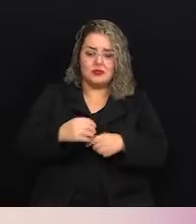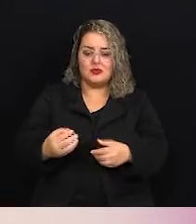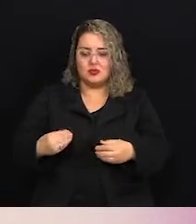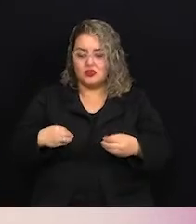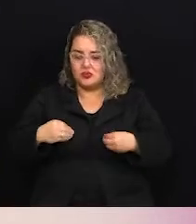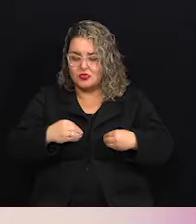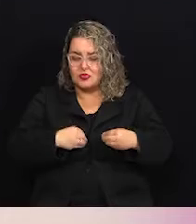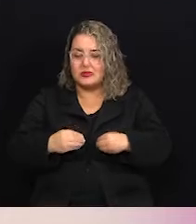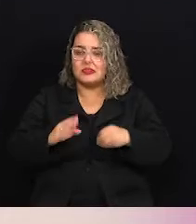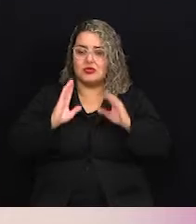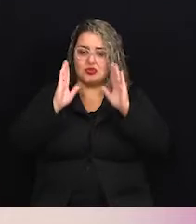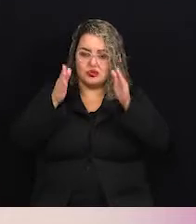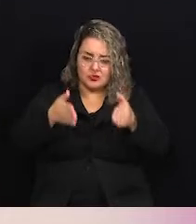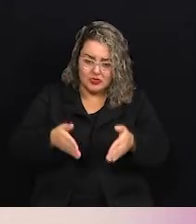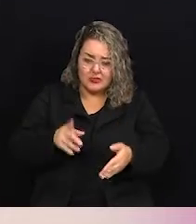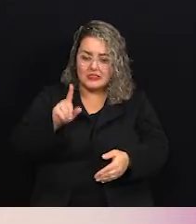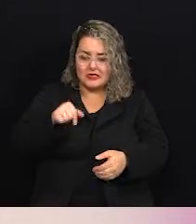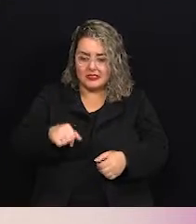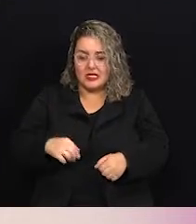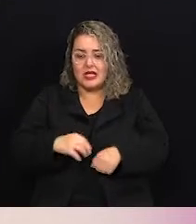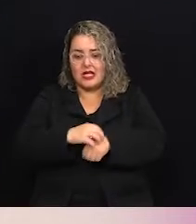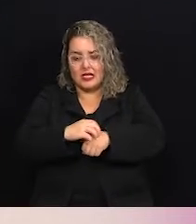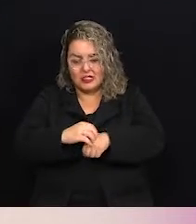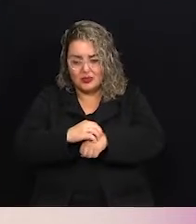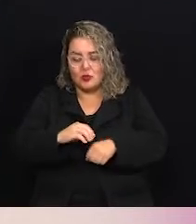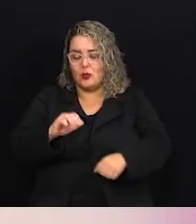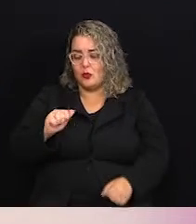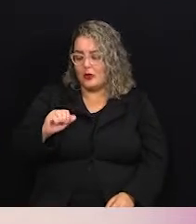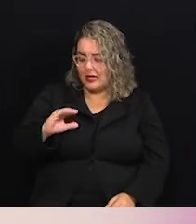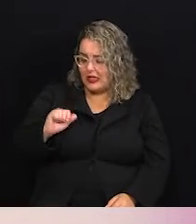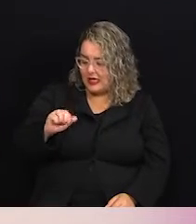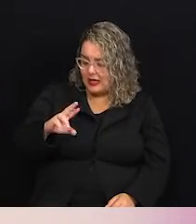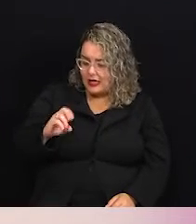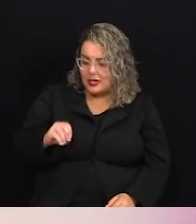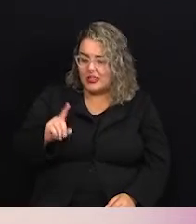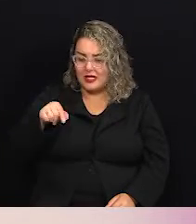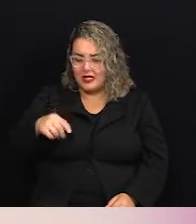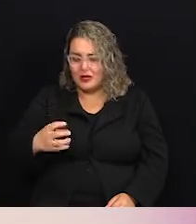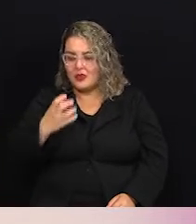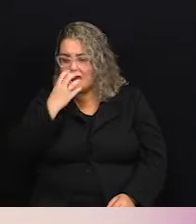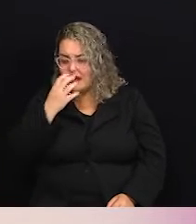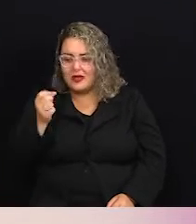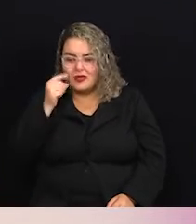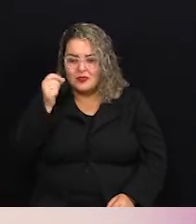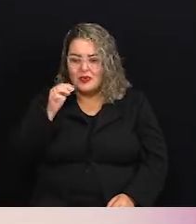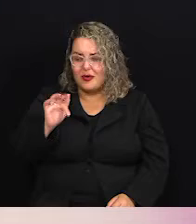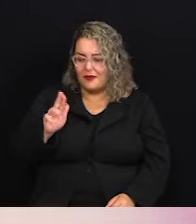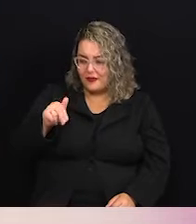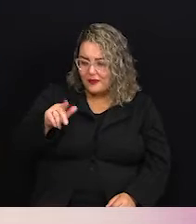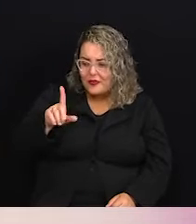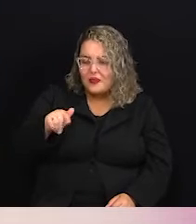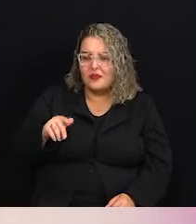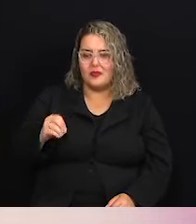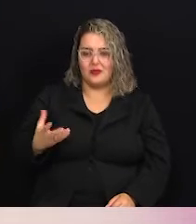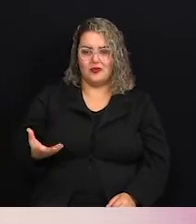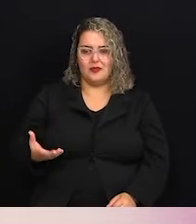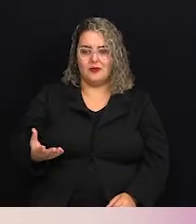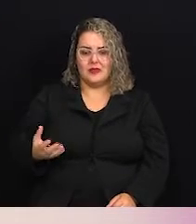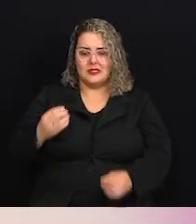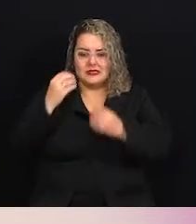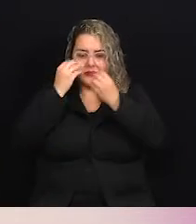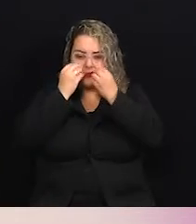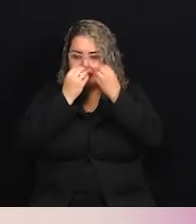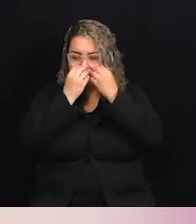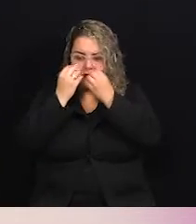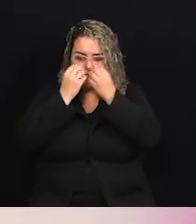Os exames são direcionados para saber se essa rinite é alérgica, é o ácaro, é o cachorro, é o gato, é o fungo que está provocando essa